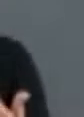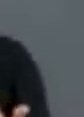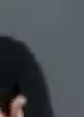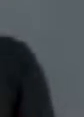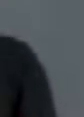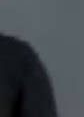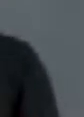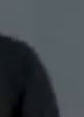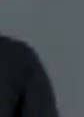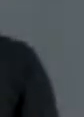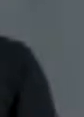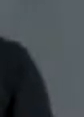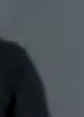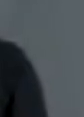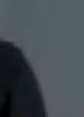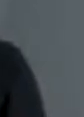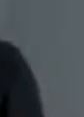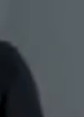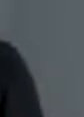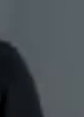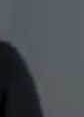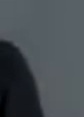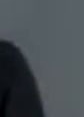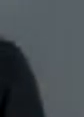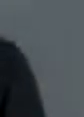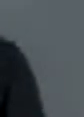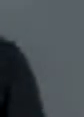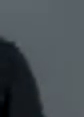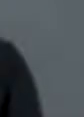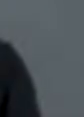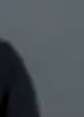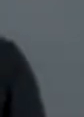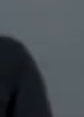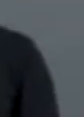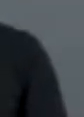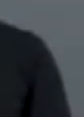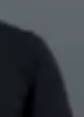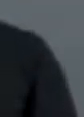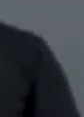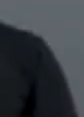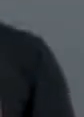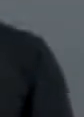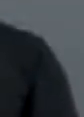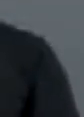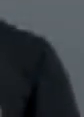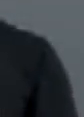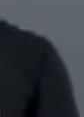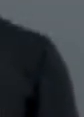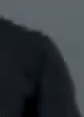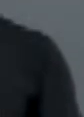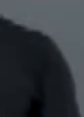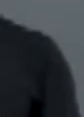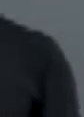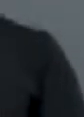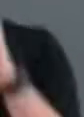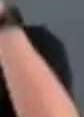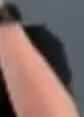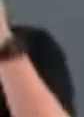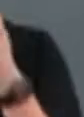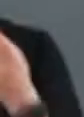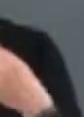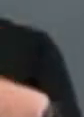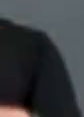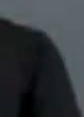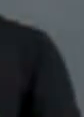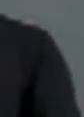semana nós tínhamos crises porque o presidente agredia ou o presidente